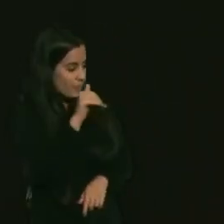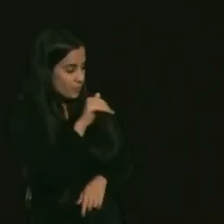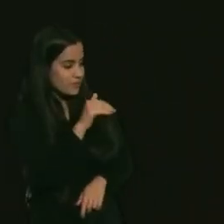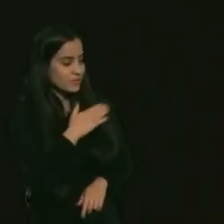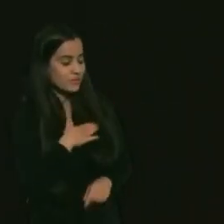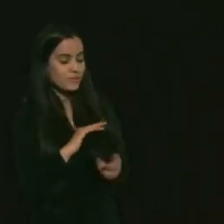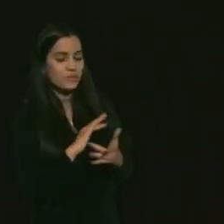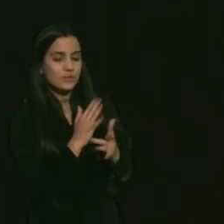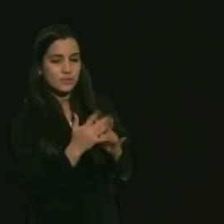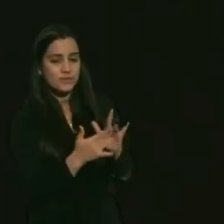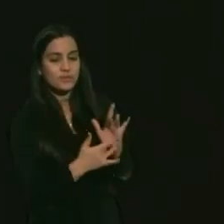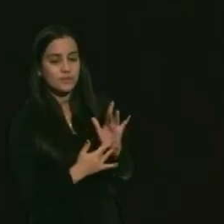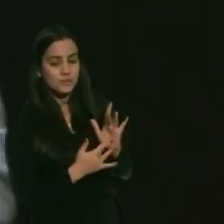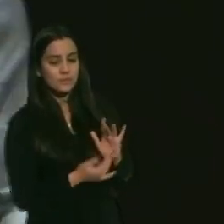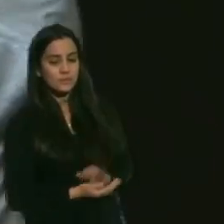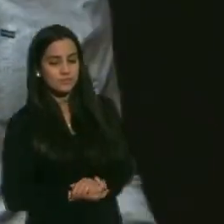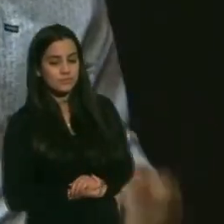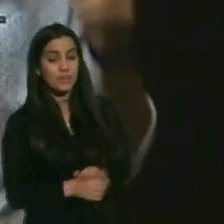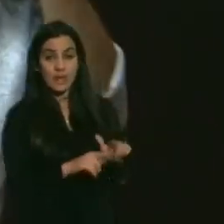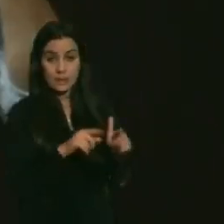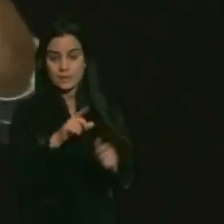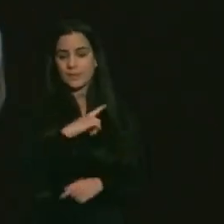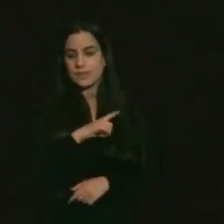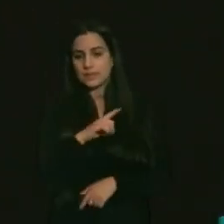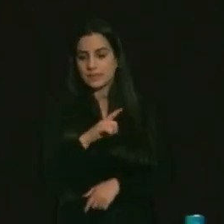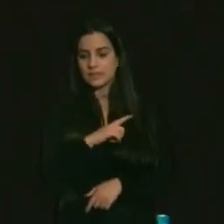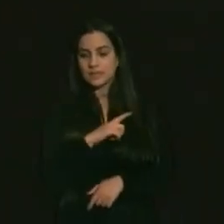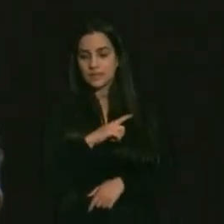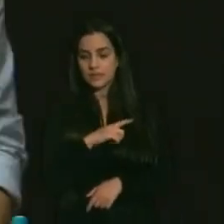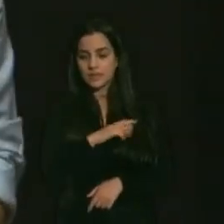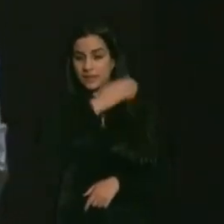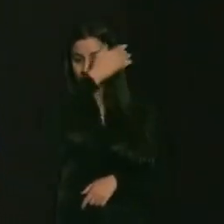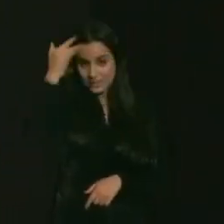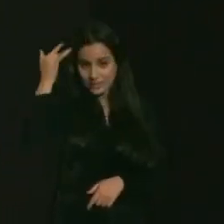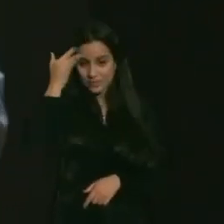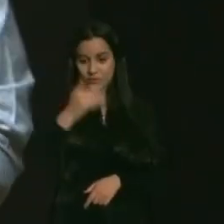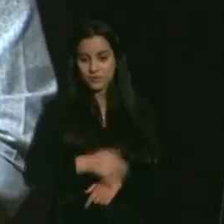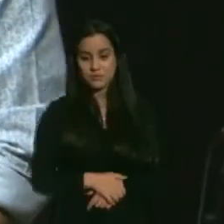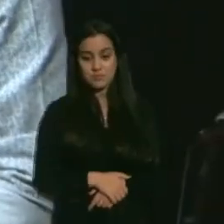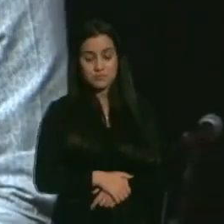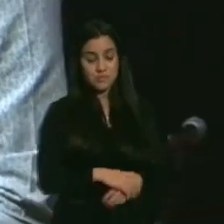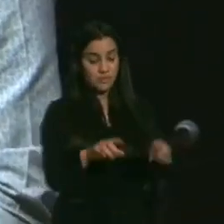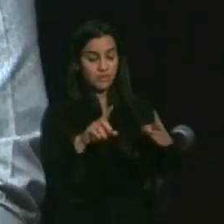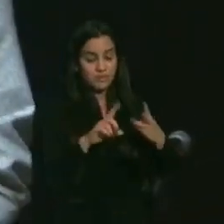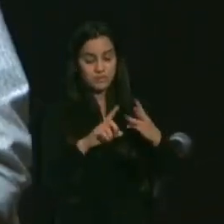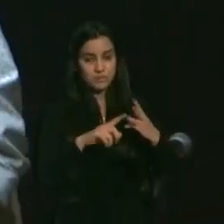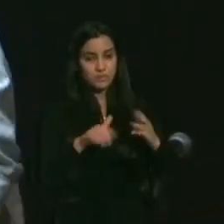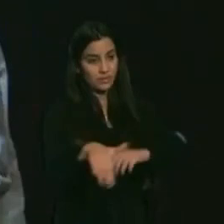rei. Mas existem aqueles que estavam no meio das ruas.